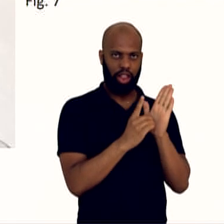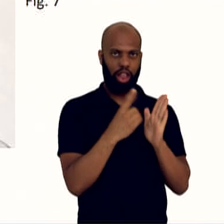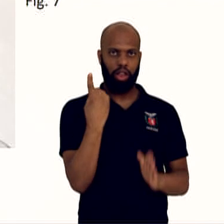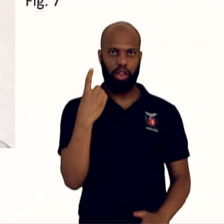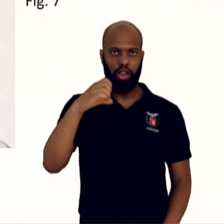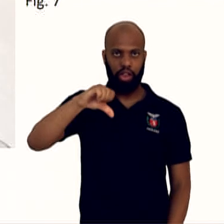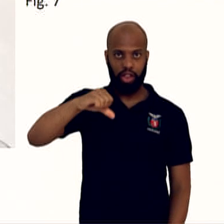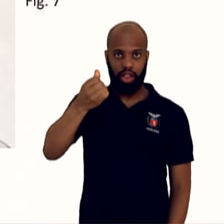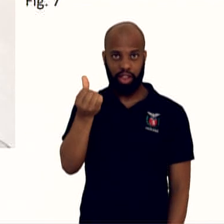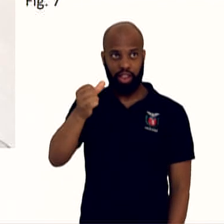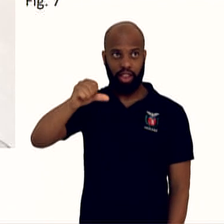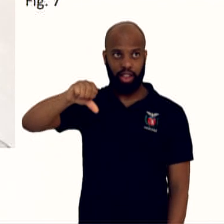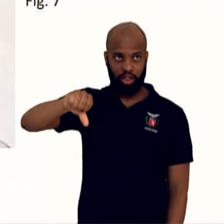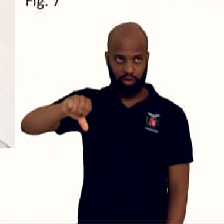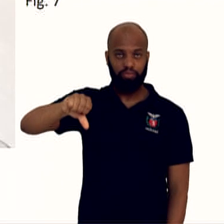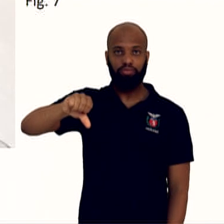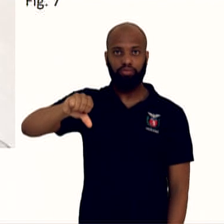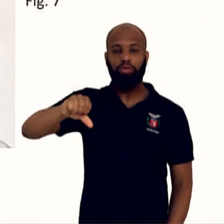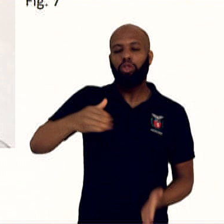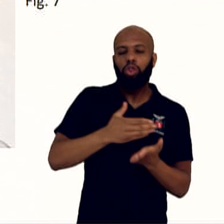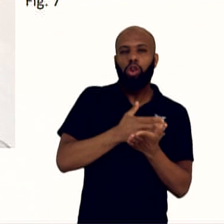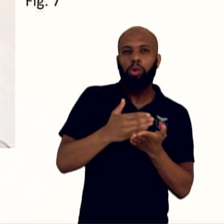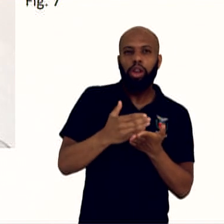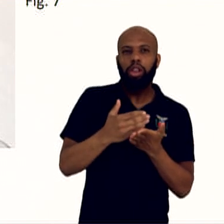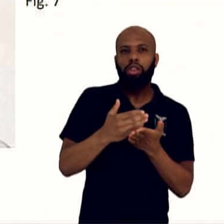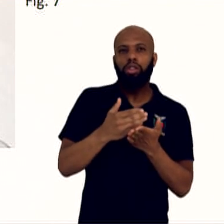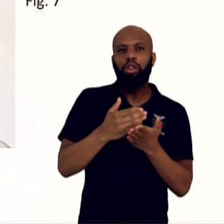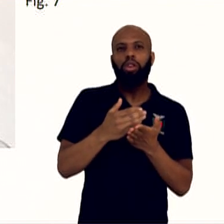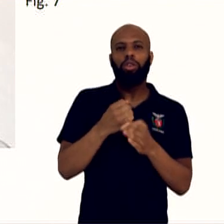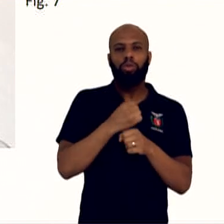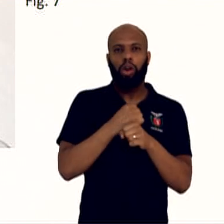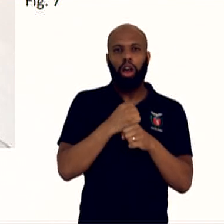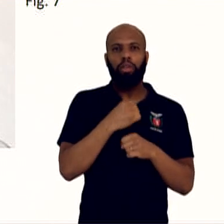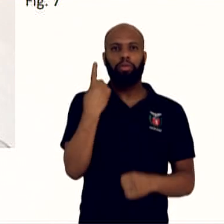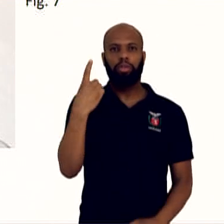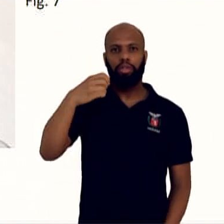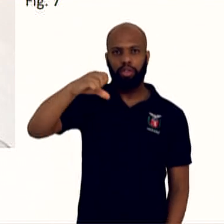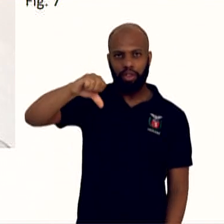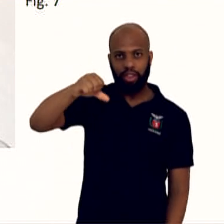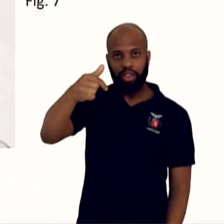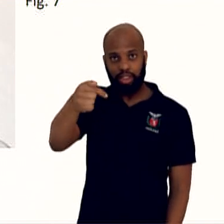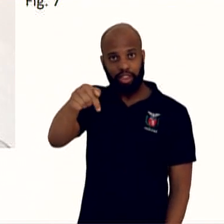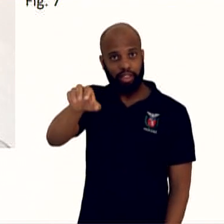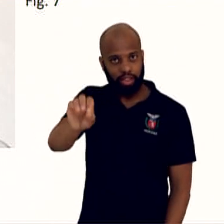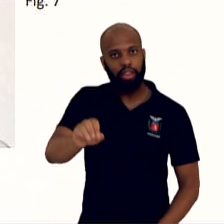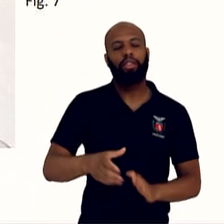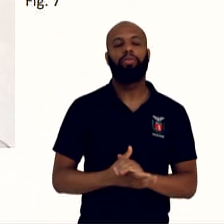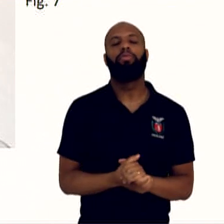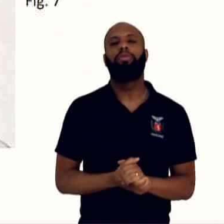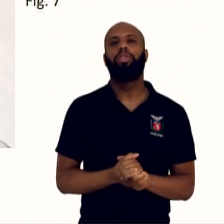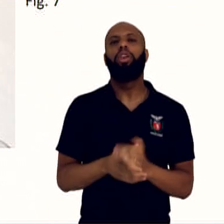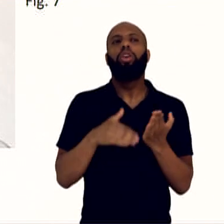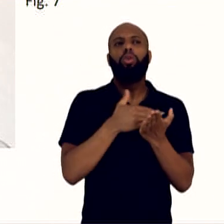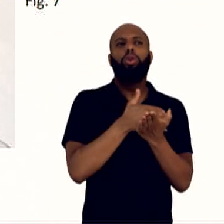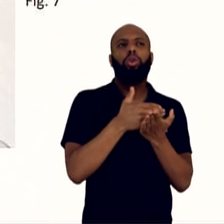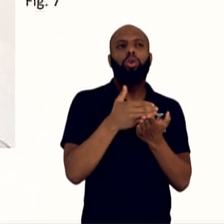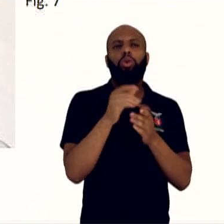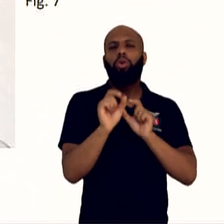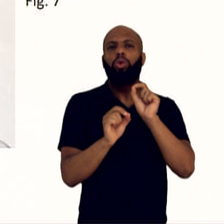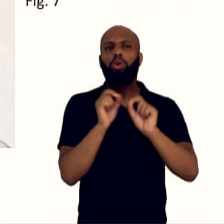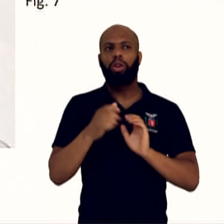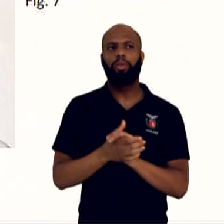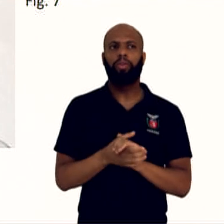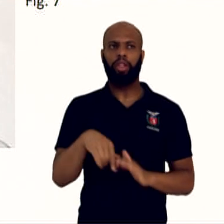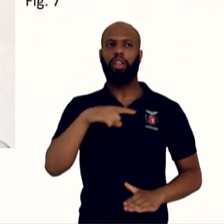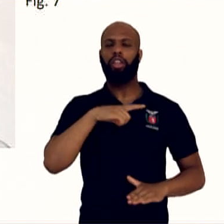60, né, em 1969, e início da década de 70, certo? E tudo isso começou lá, iniciou-se,